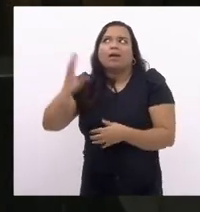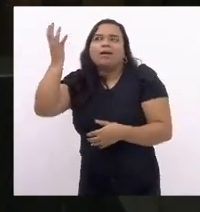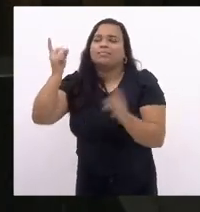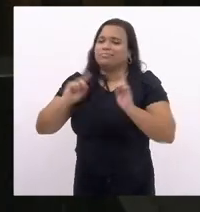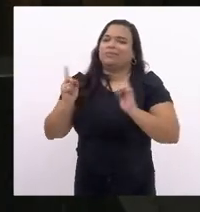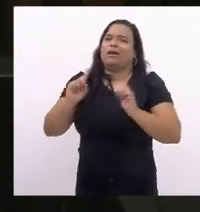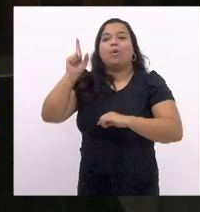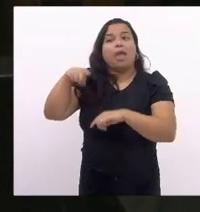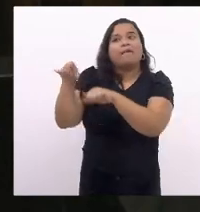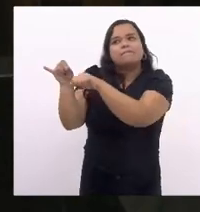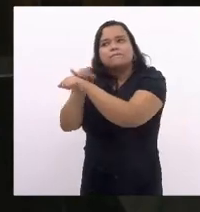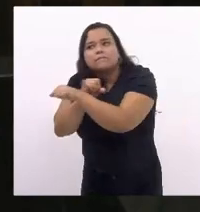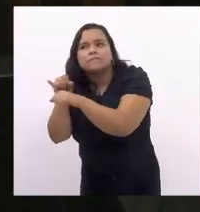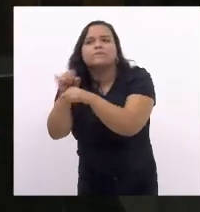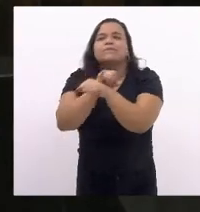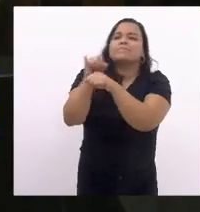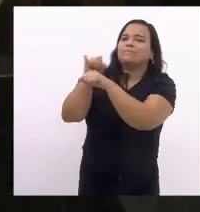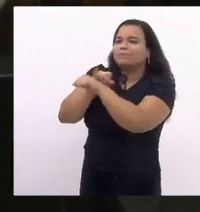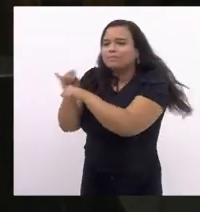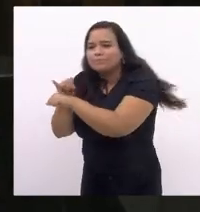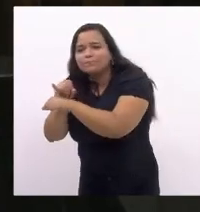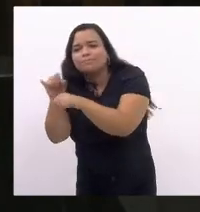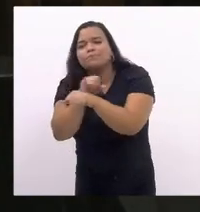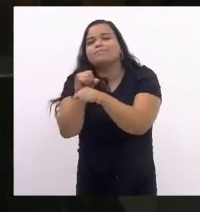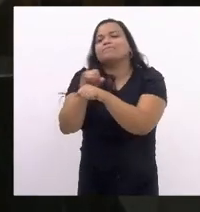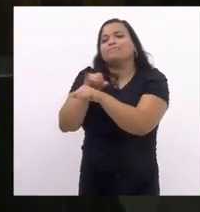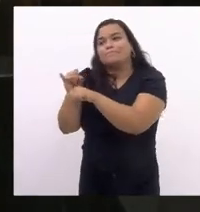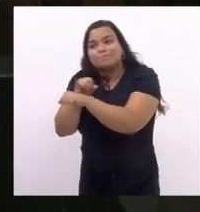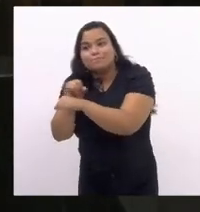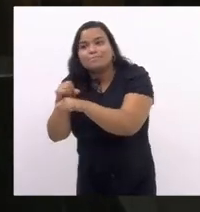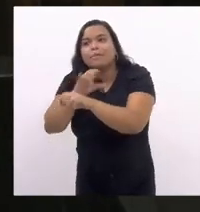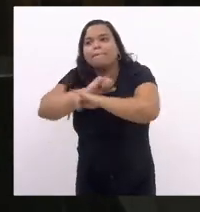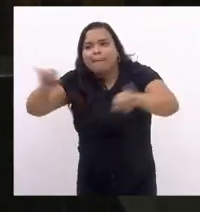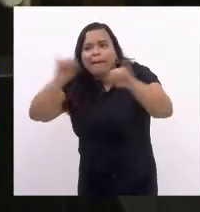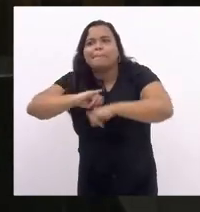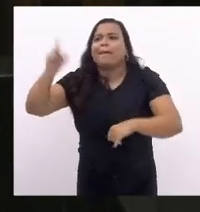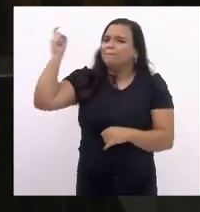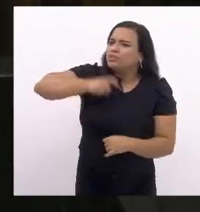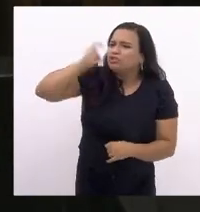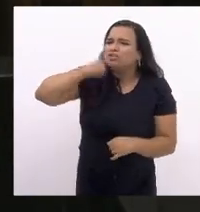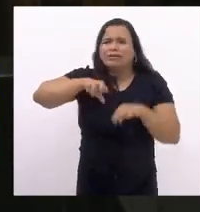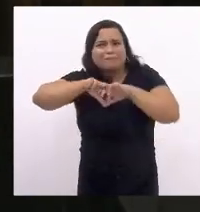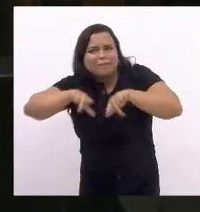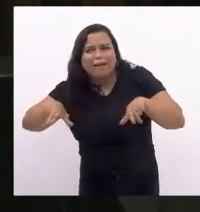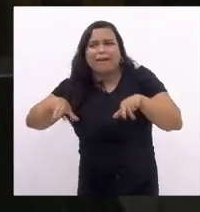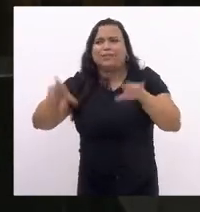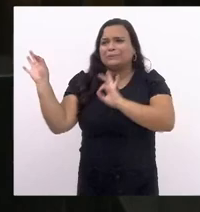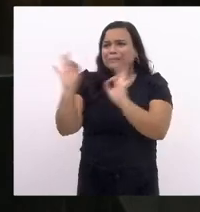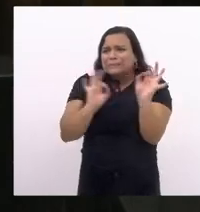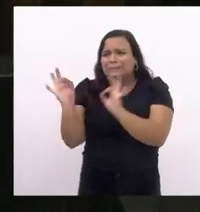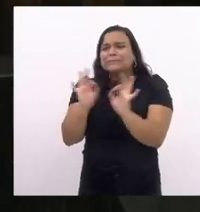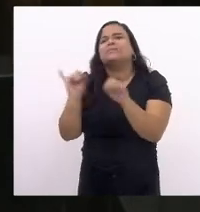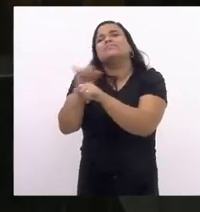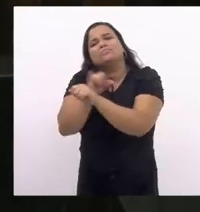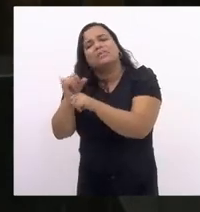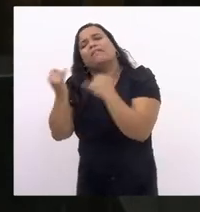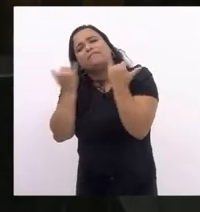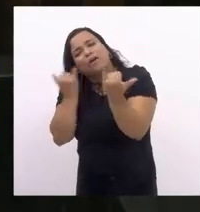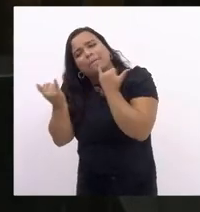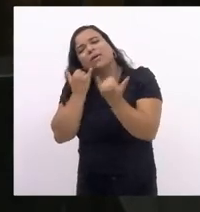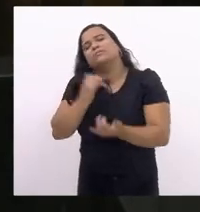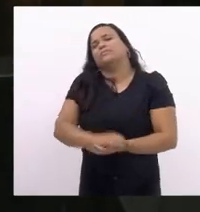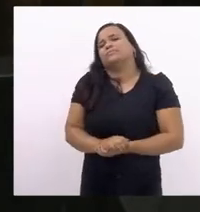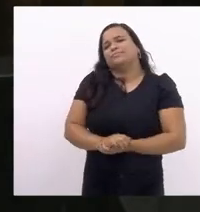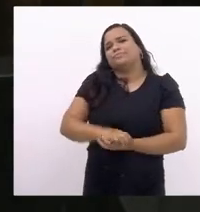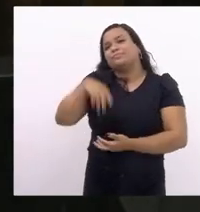jogo que o Brasil hoje está entranhado, de divulgação de mentira, de manipulação de informações. Gente, o Brasil